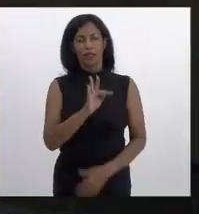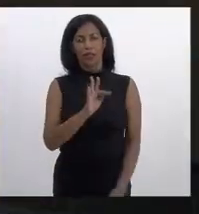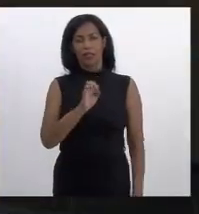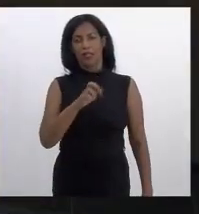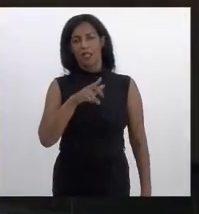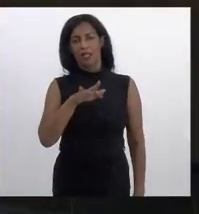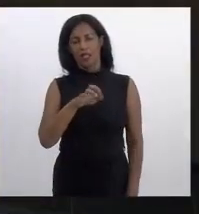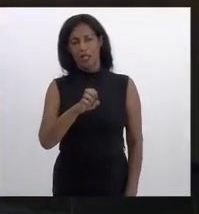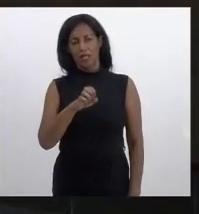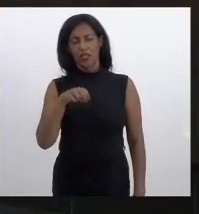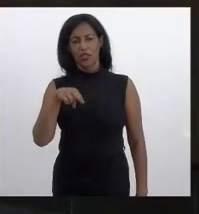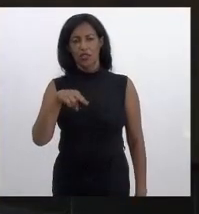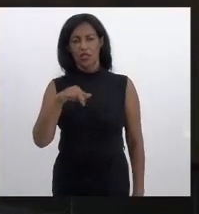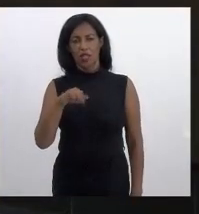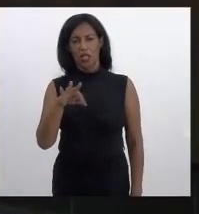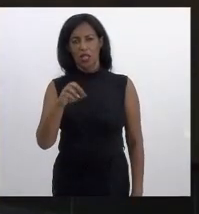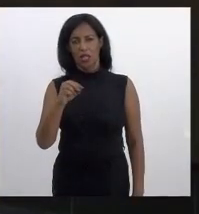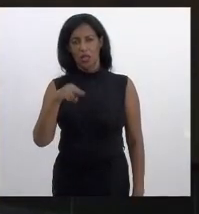Silva